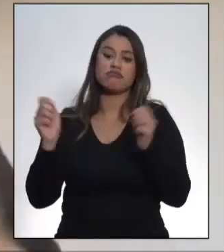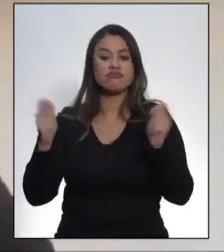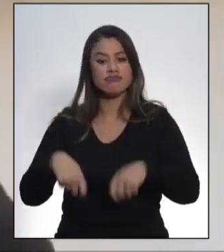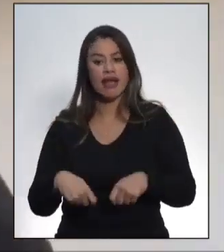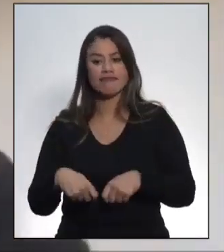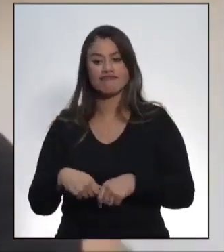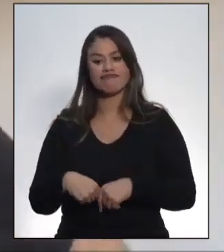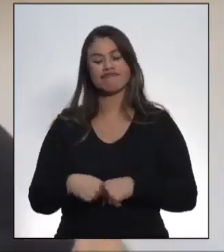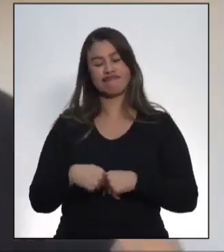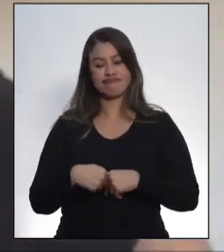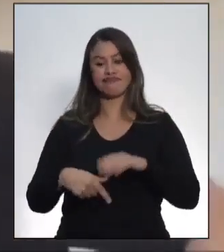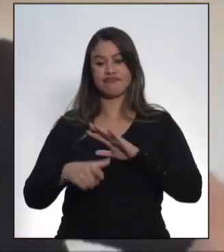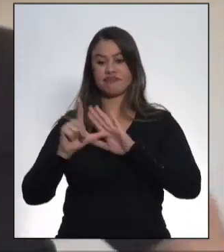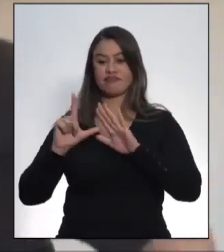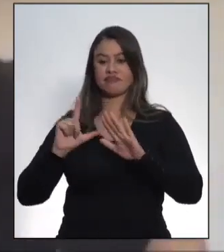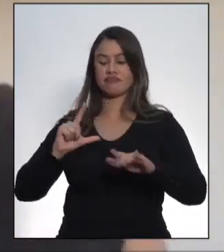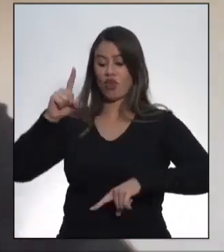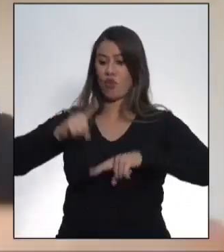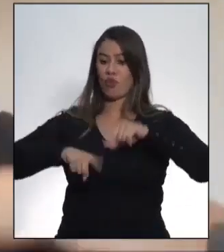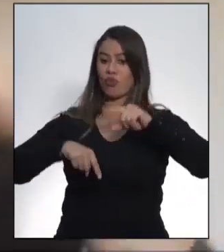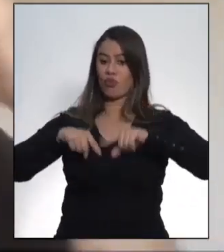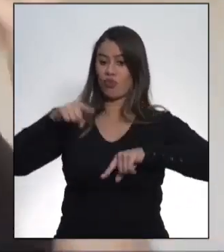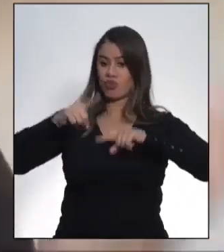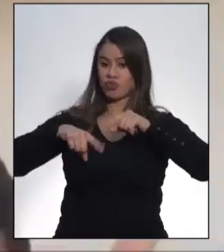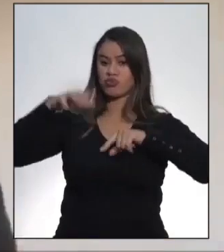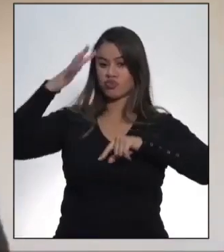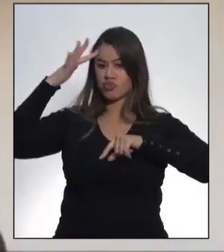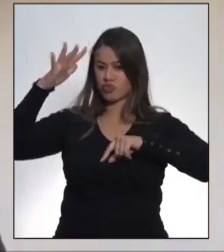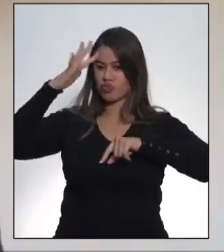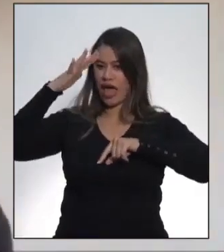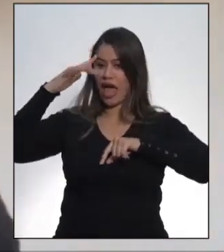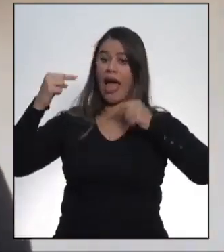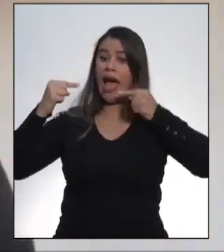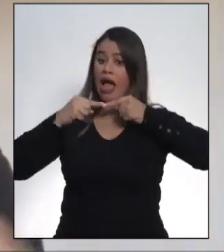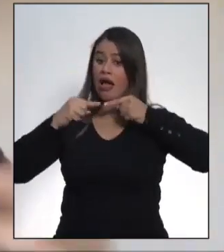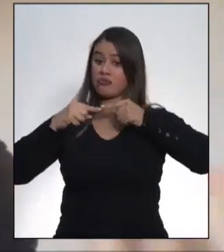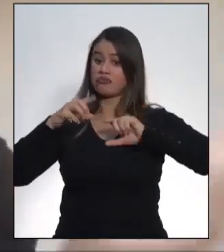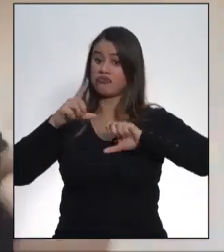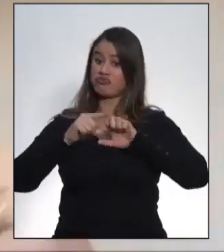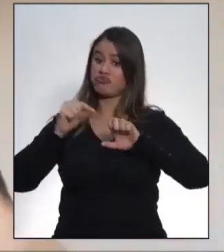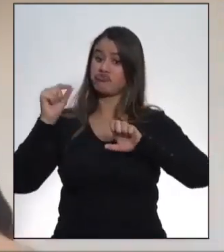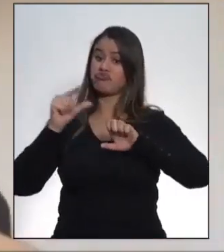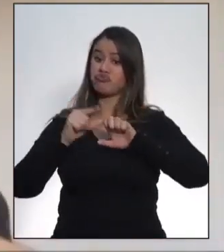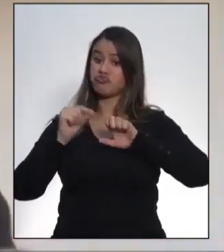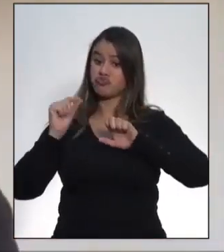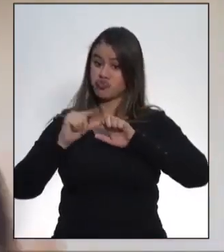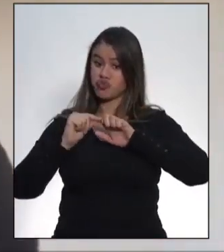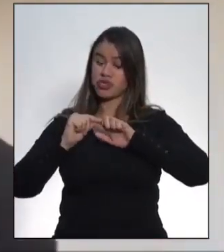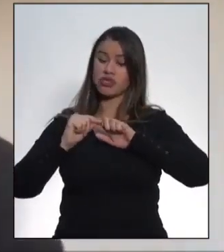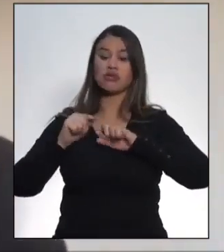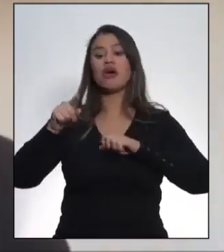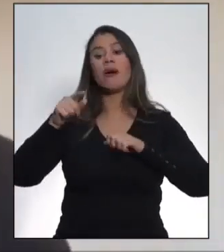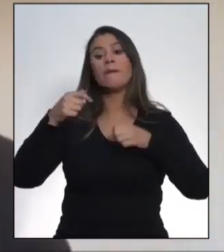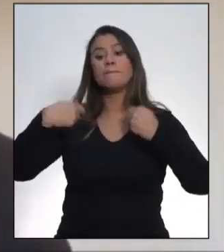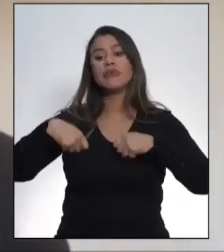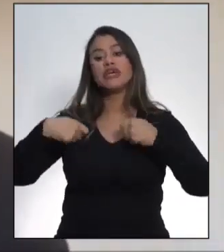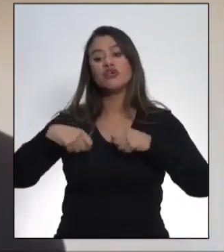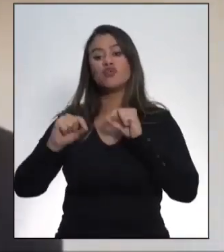outro lado, o produto, ele sempre, numa jornada empreendedora, vai ser adequado, vai ser